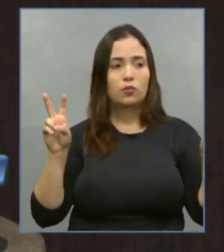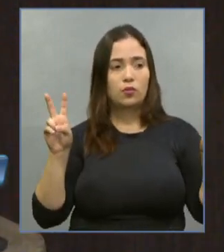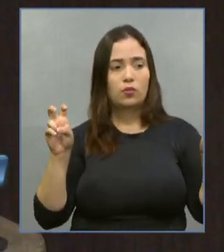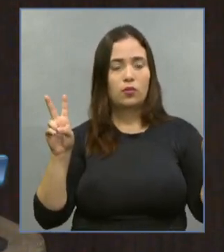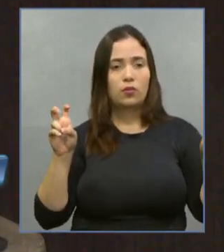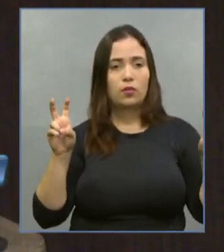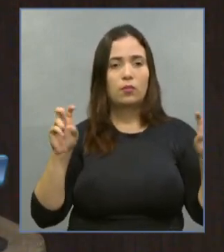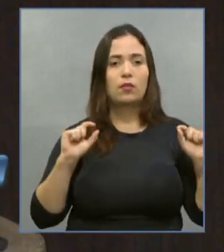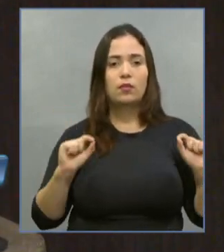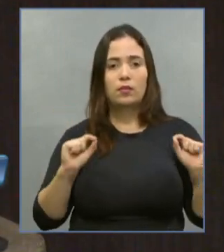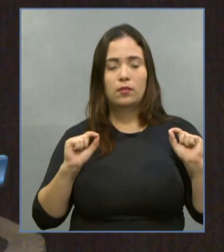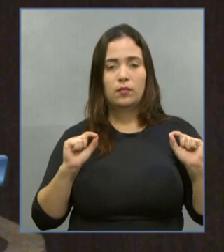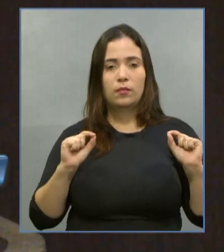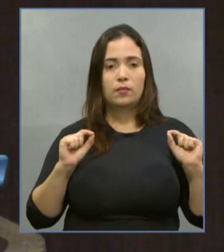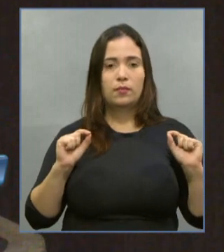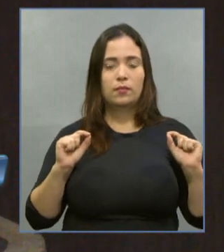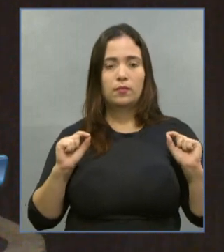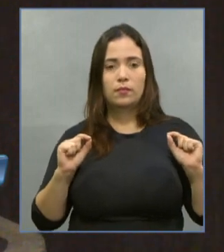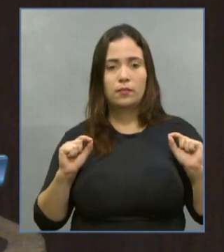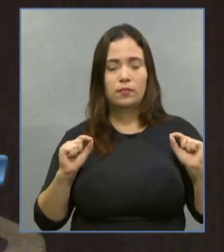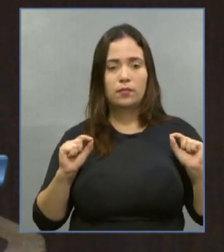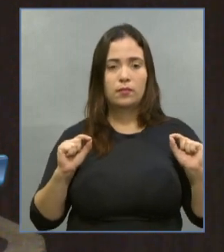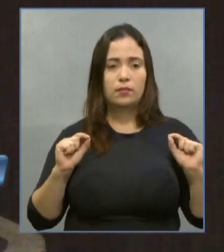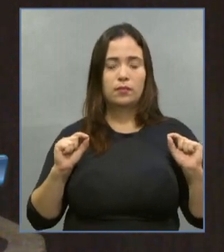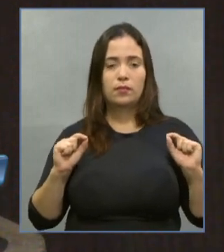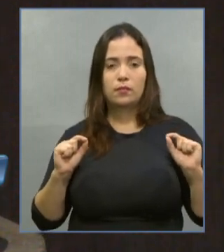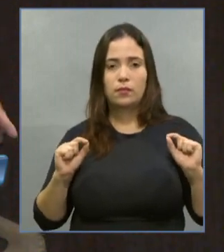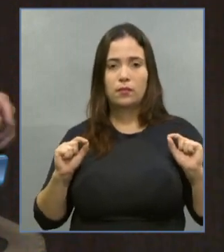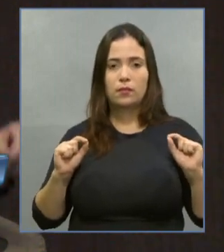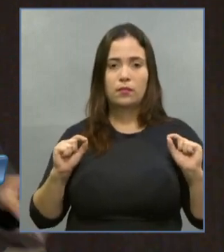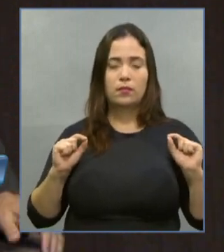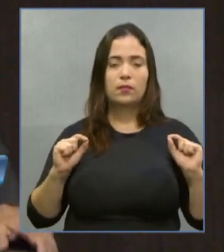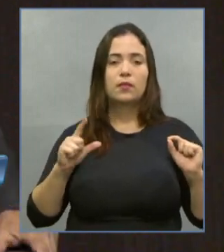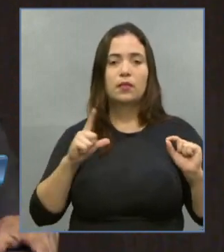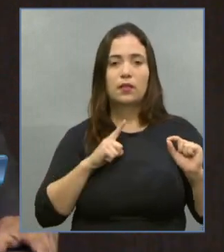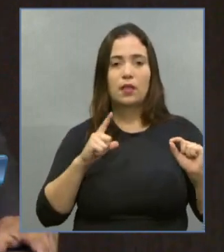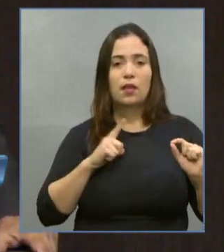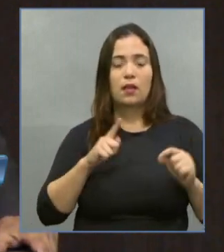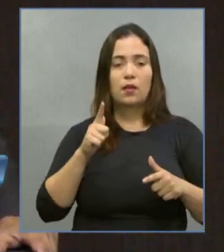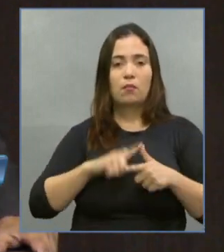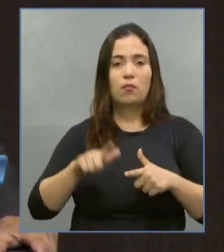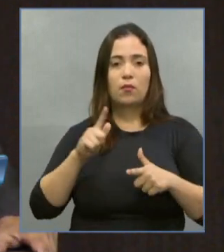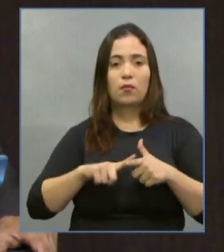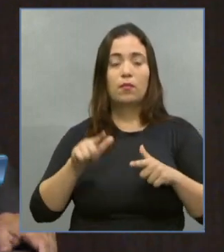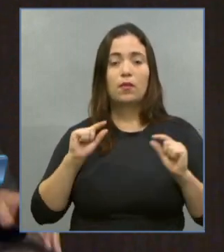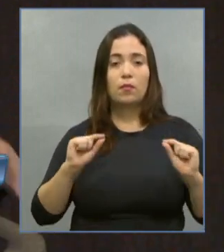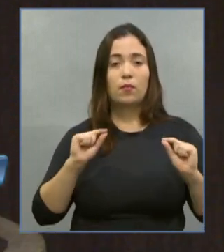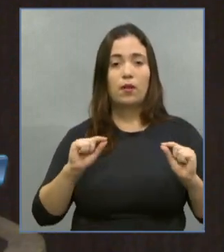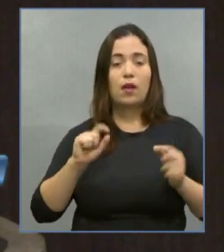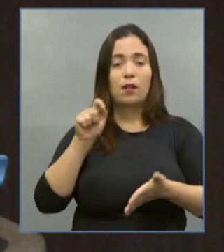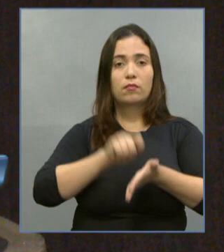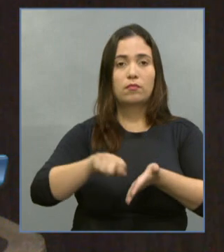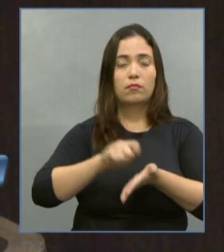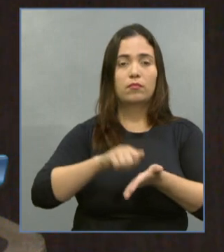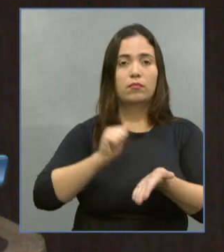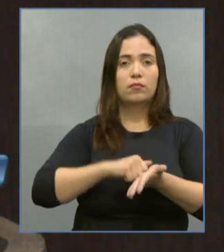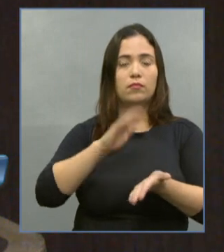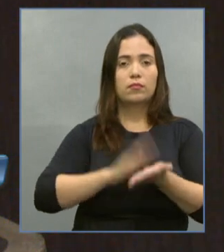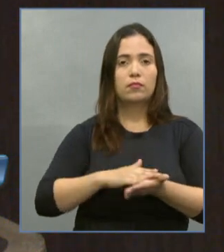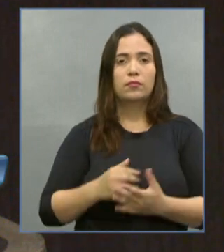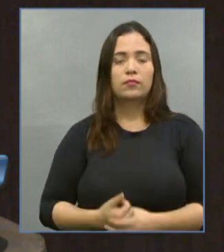o avanço, pelo menos o avanço na notificação destas